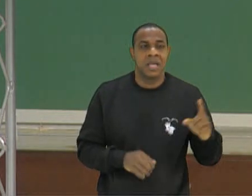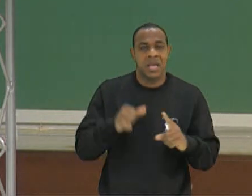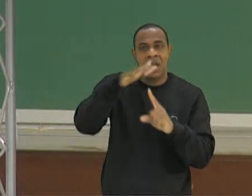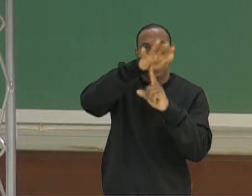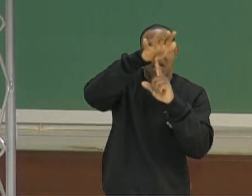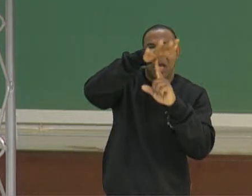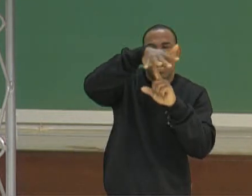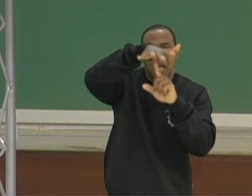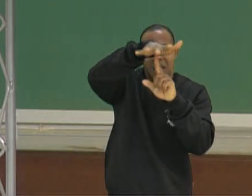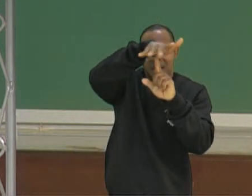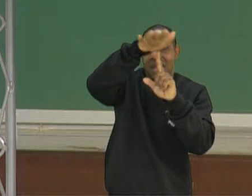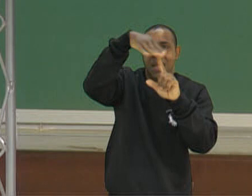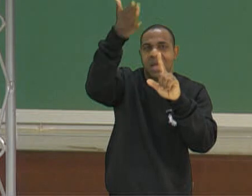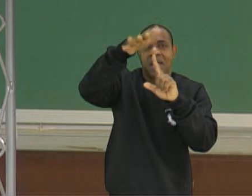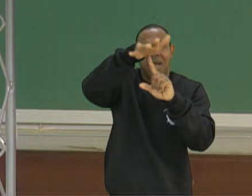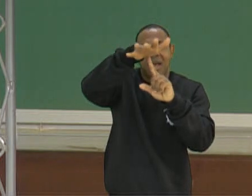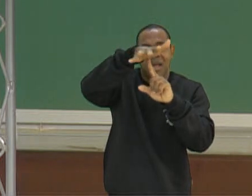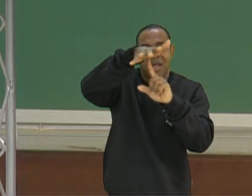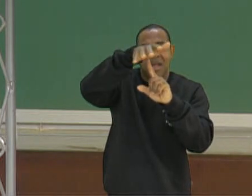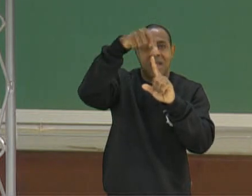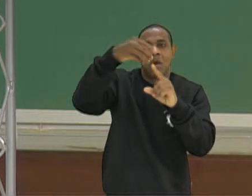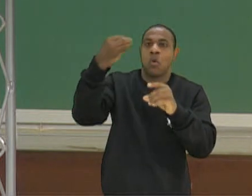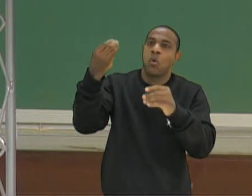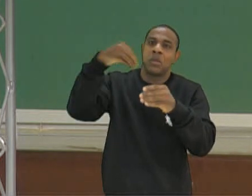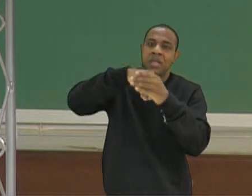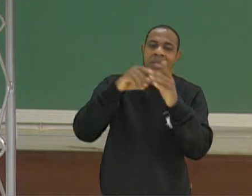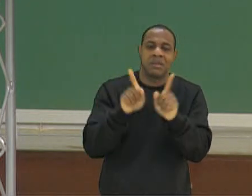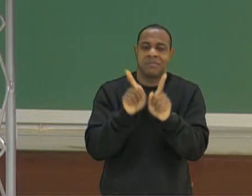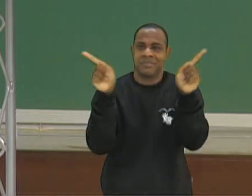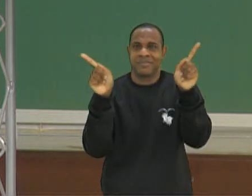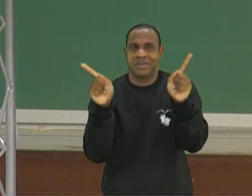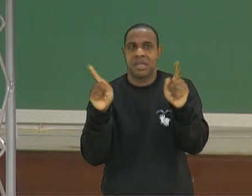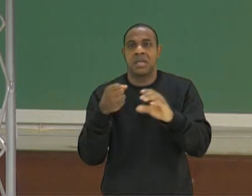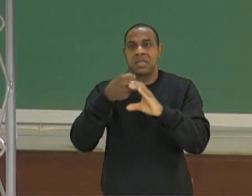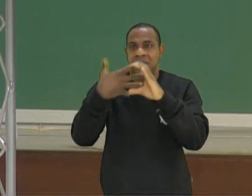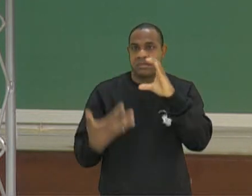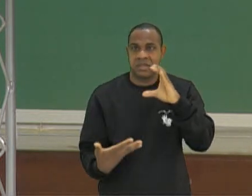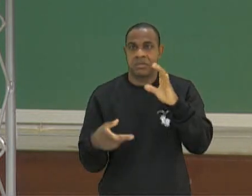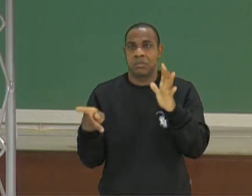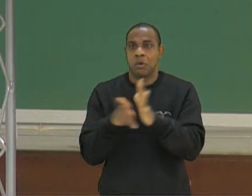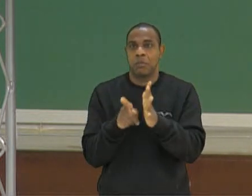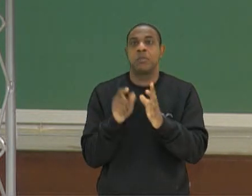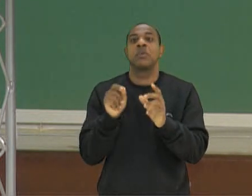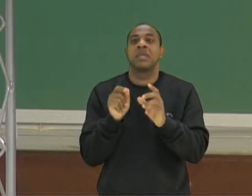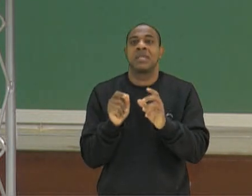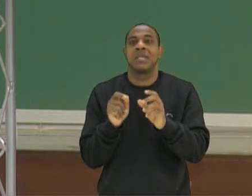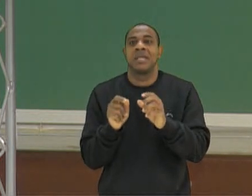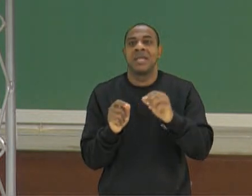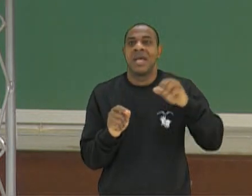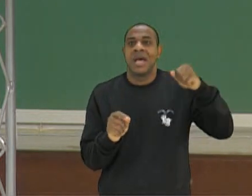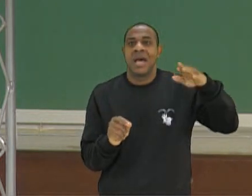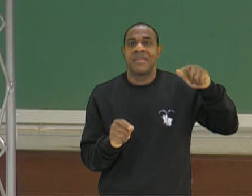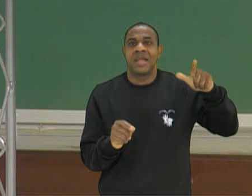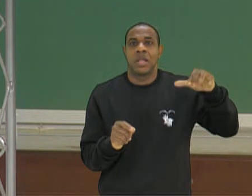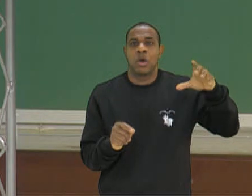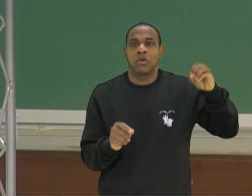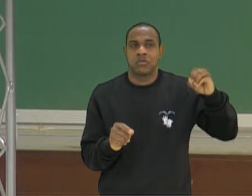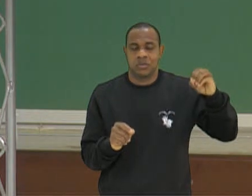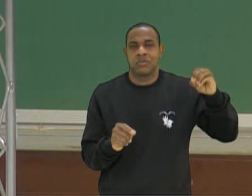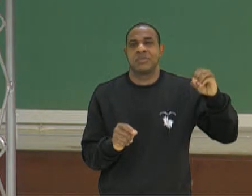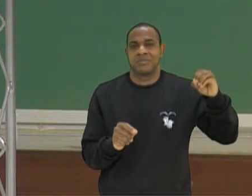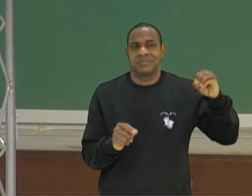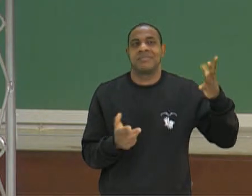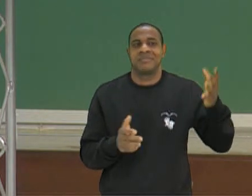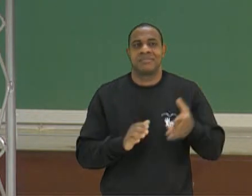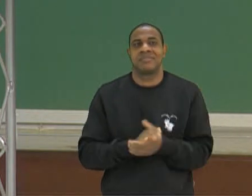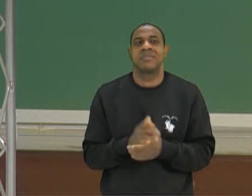antenas externas ou internas eram características de sinais analógicos que eram passíveis de sofrer interferência.